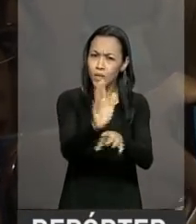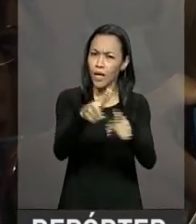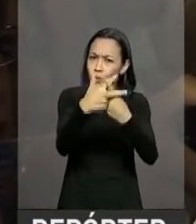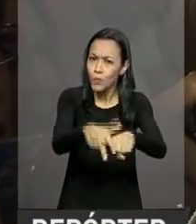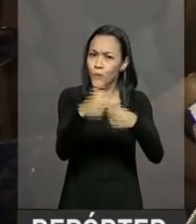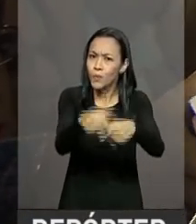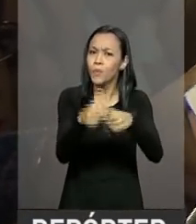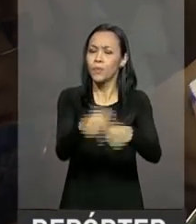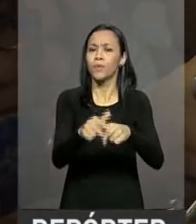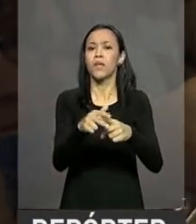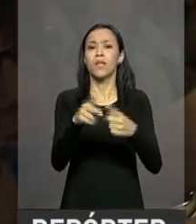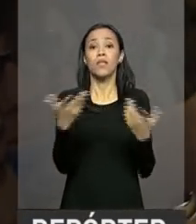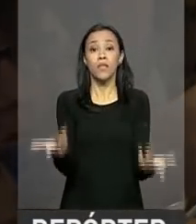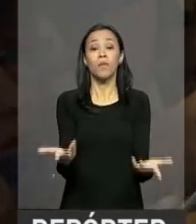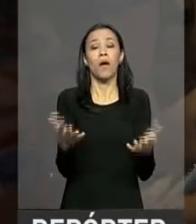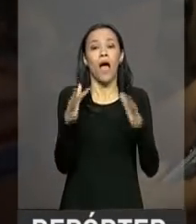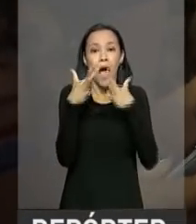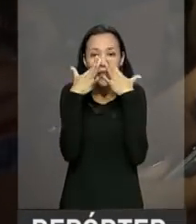a atenção voltada